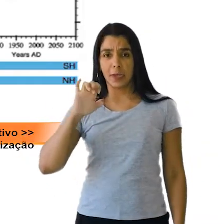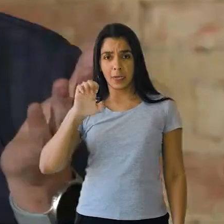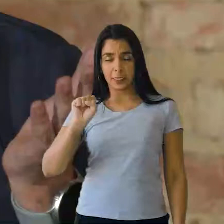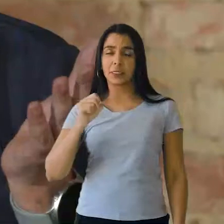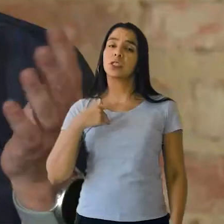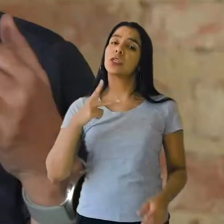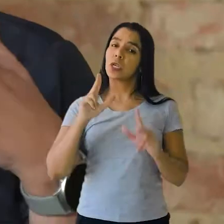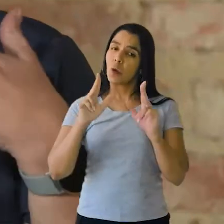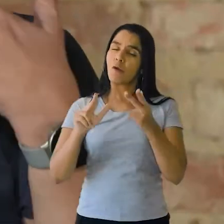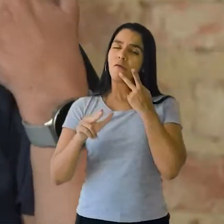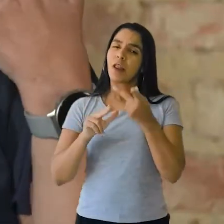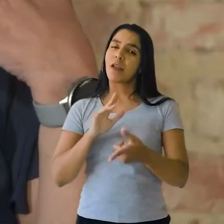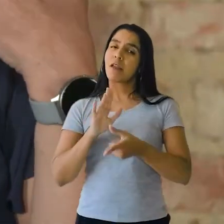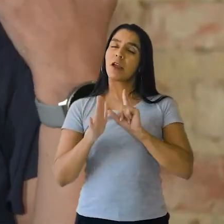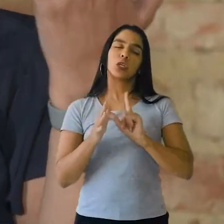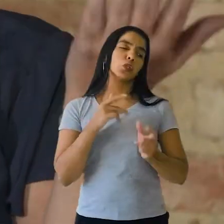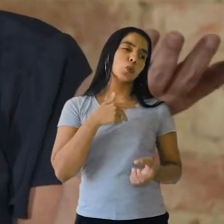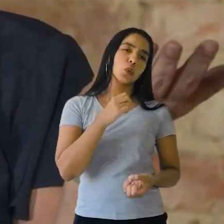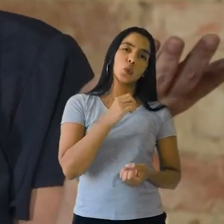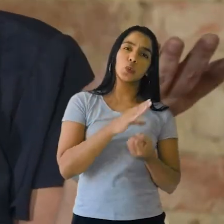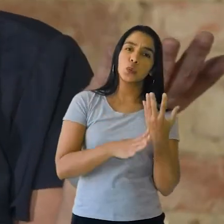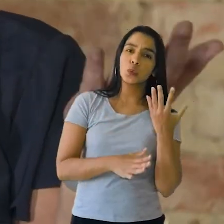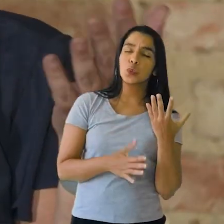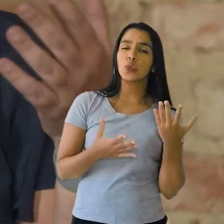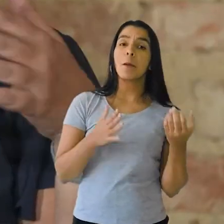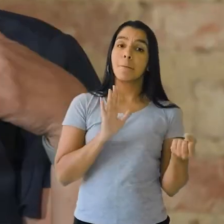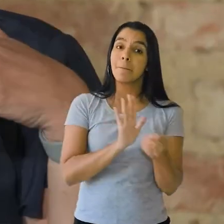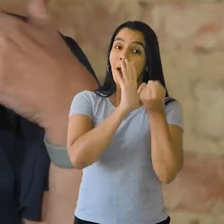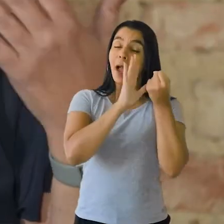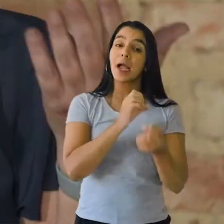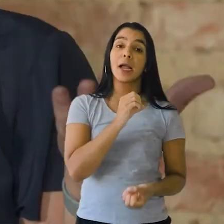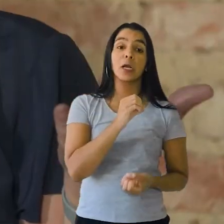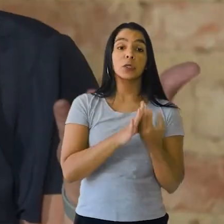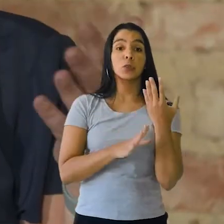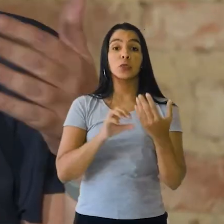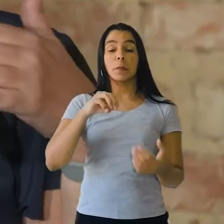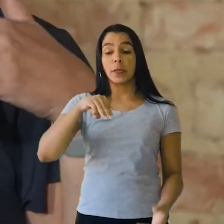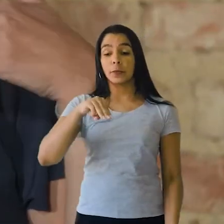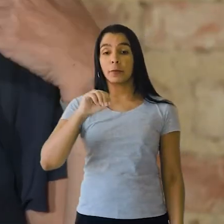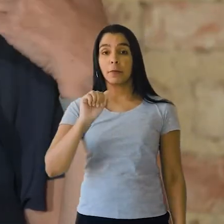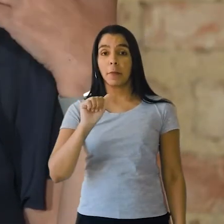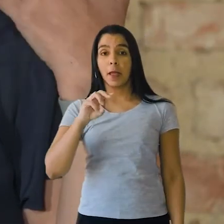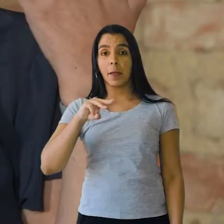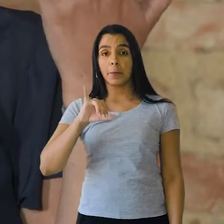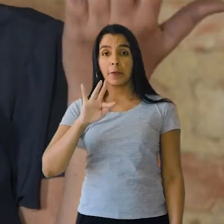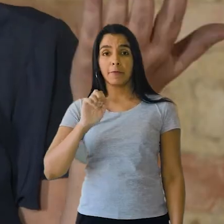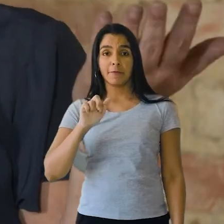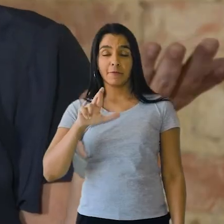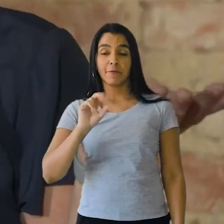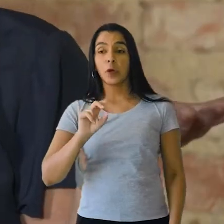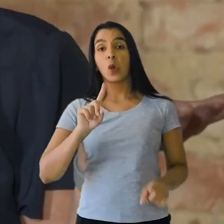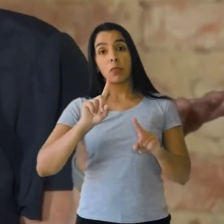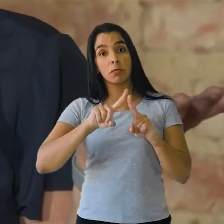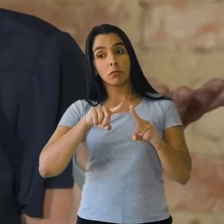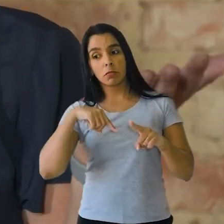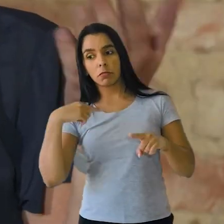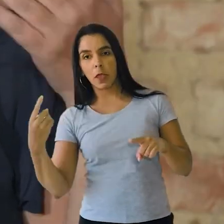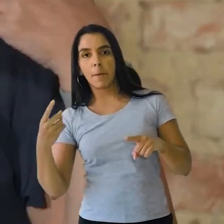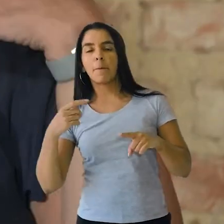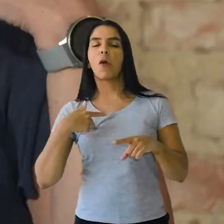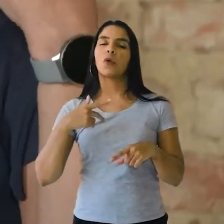né? Então, marcas, como eu chamei a atenção antes, o surgimento dos